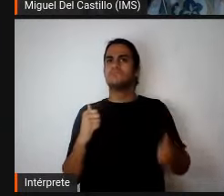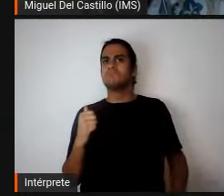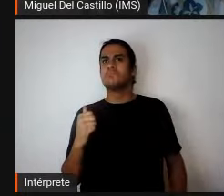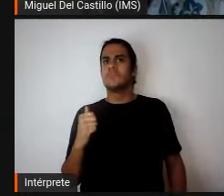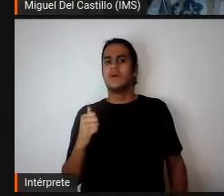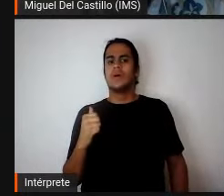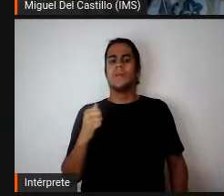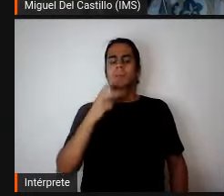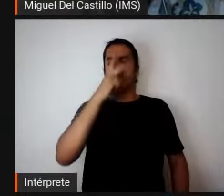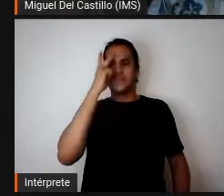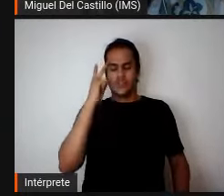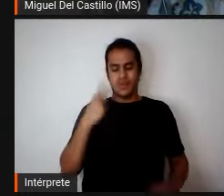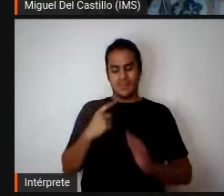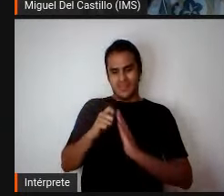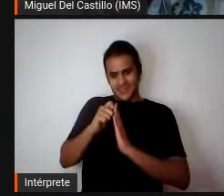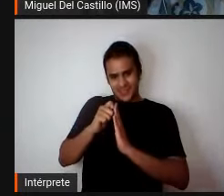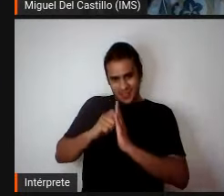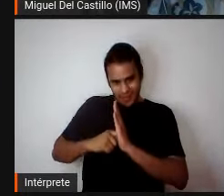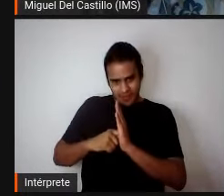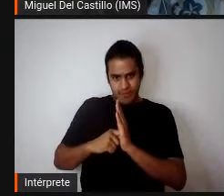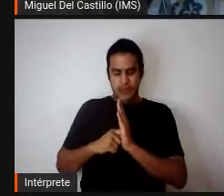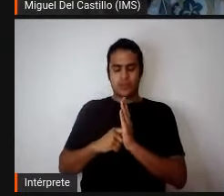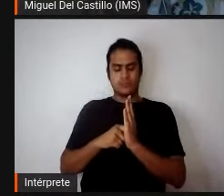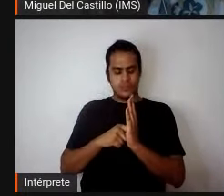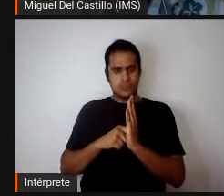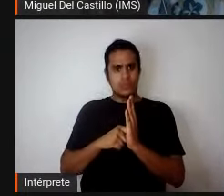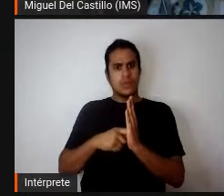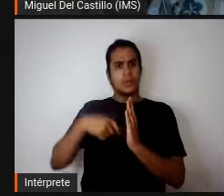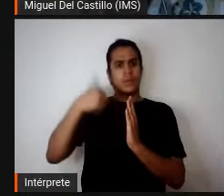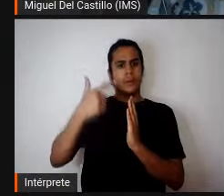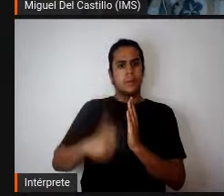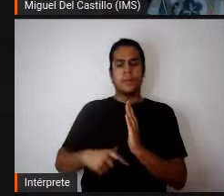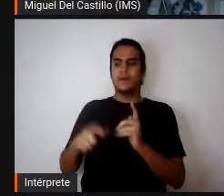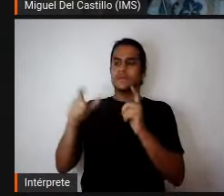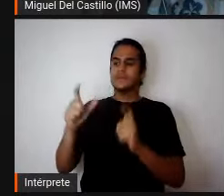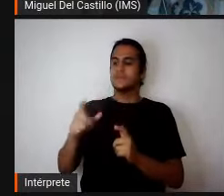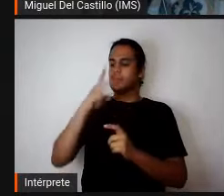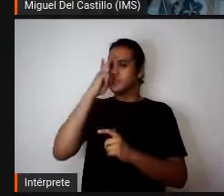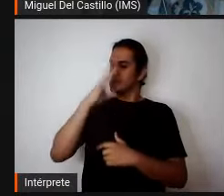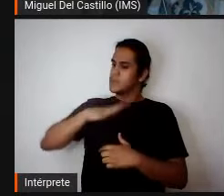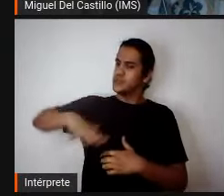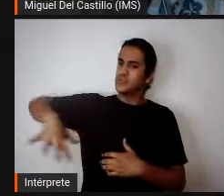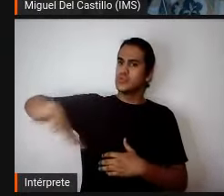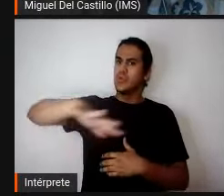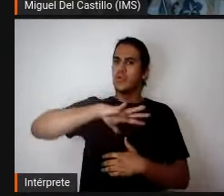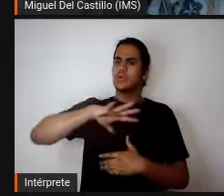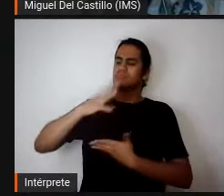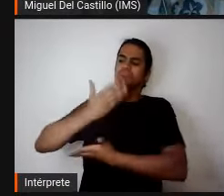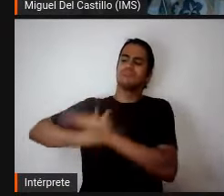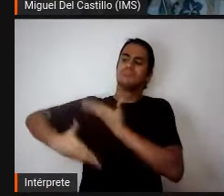do autor com a região e com as pessoas que lá vivem.